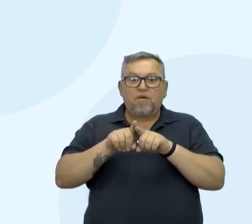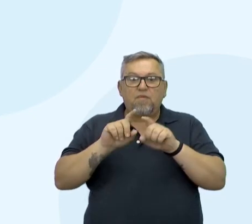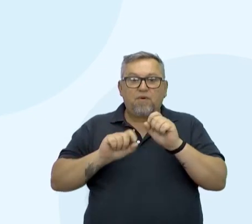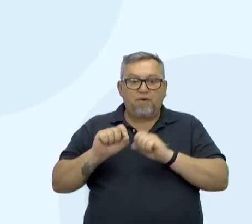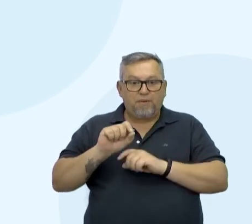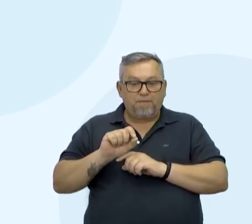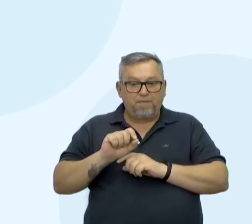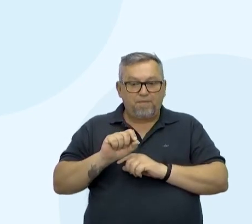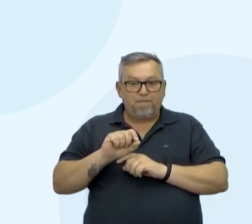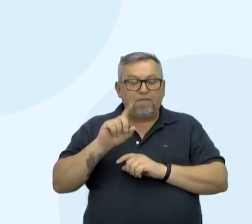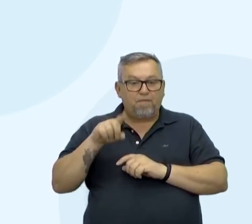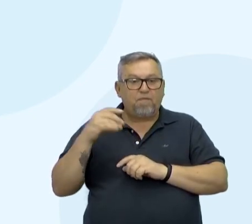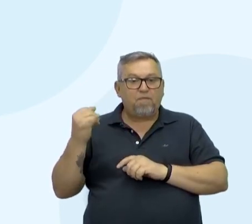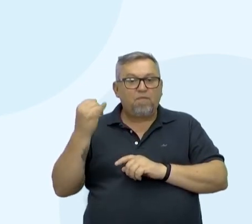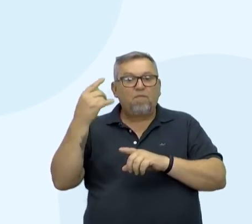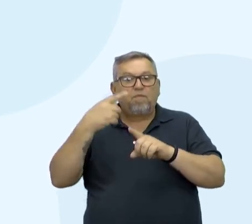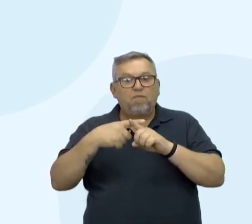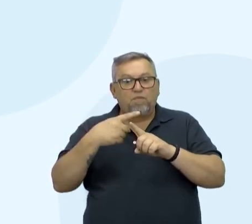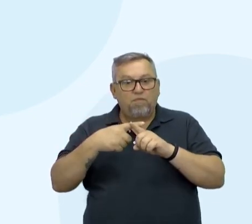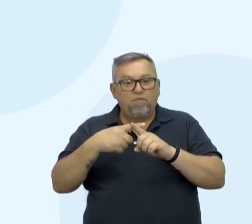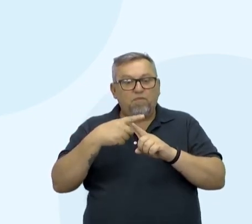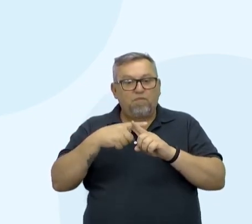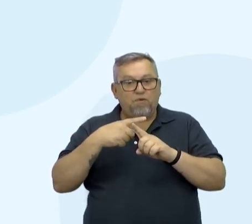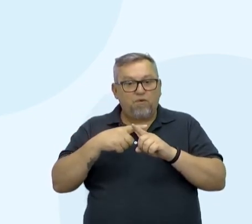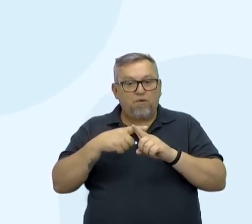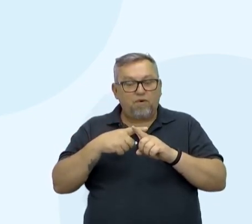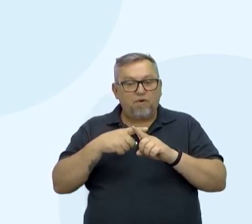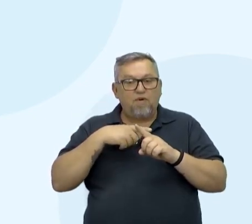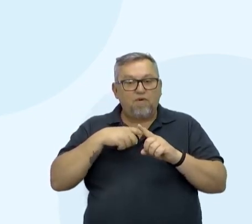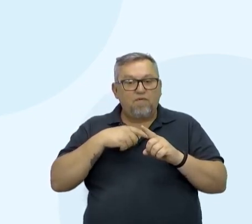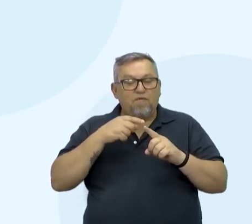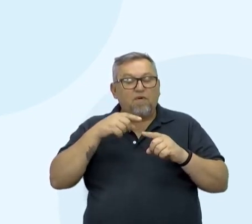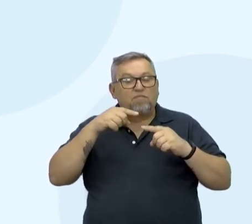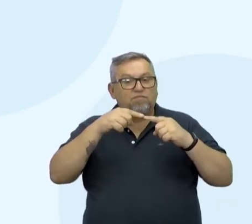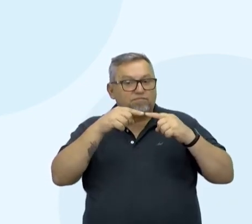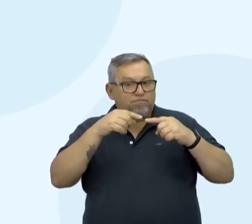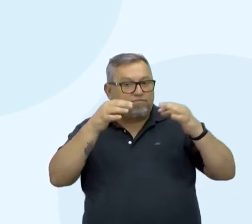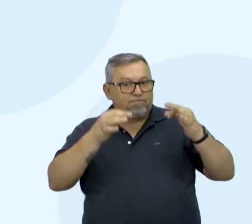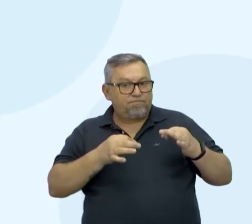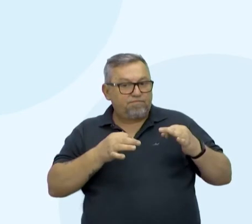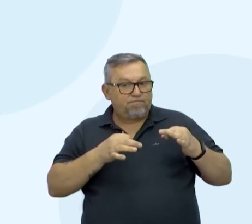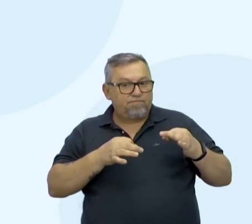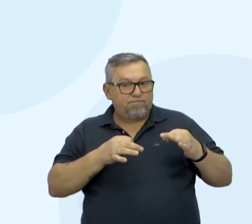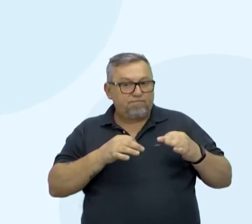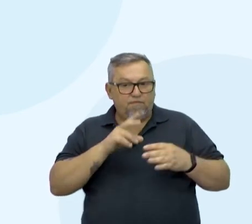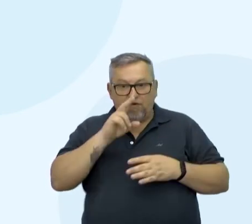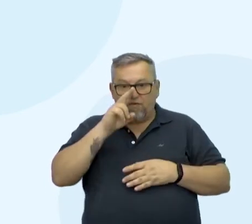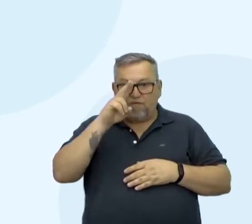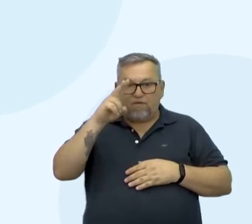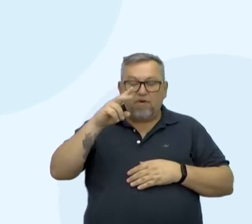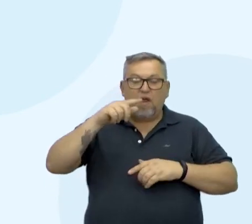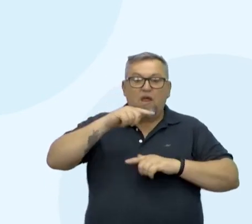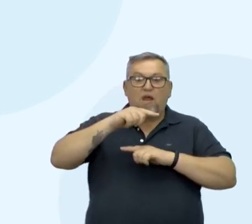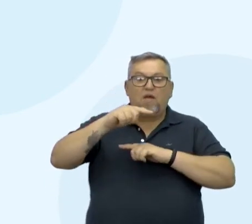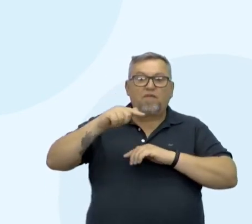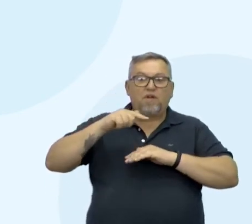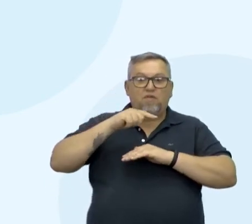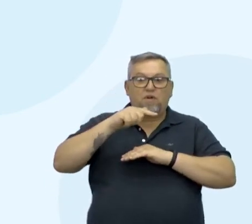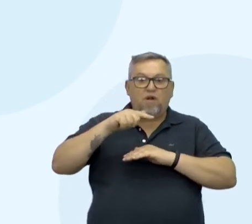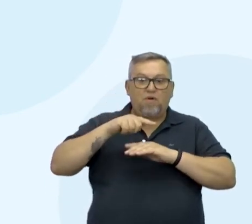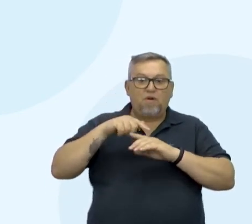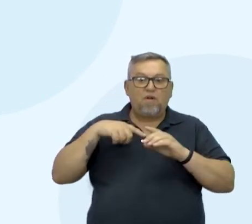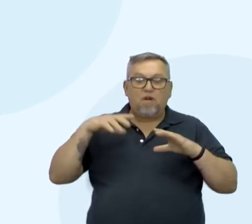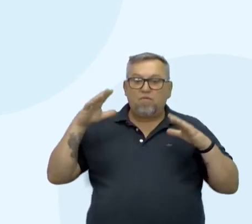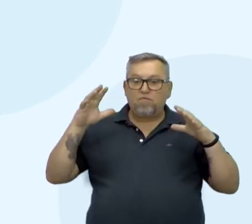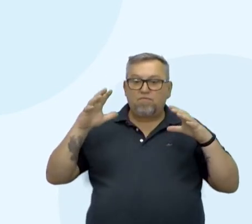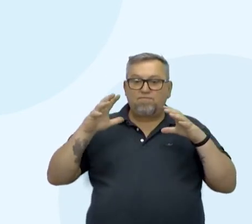Gibalina, ela é importante por quê? Porque ela vai contrabalancear a força gravitacional que está empurrando